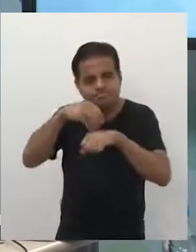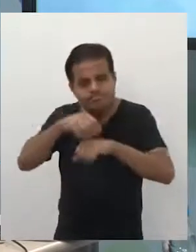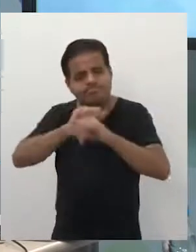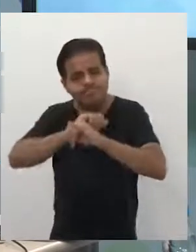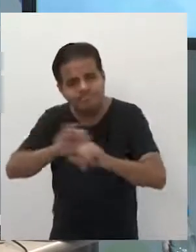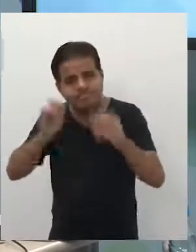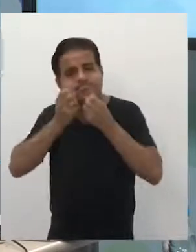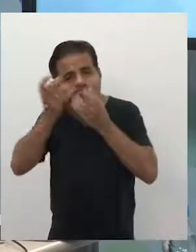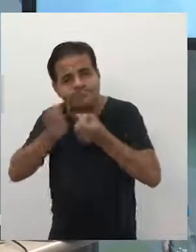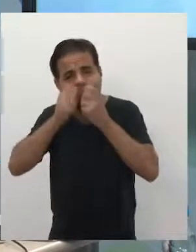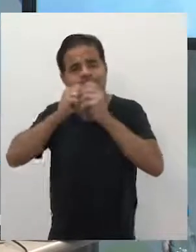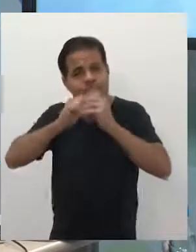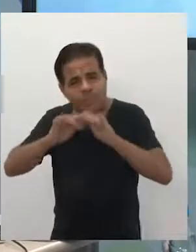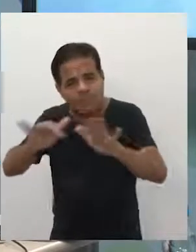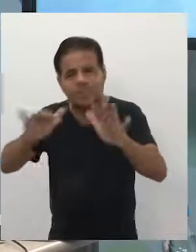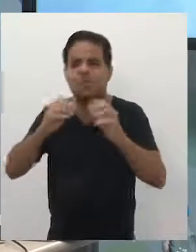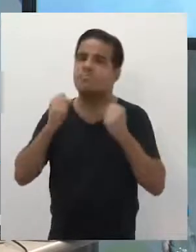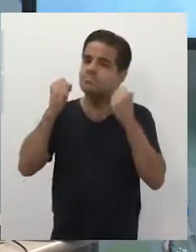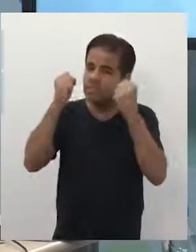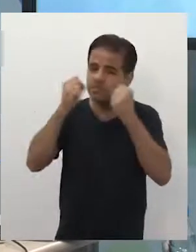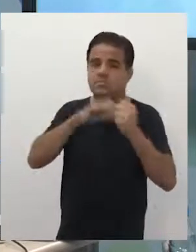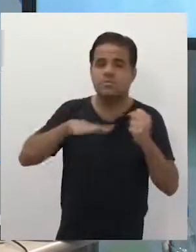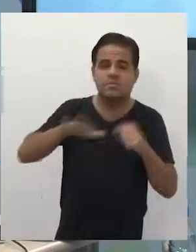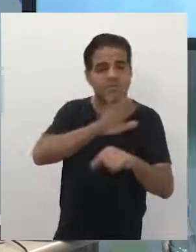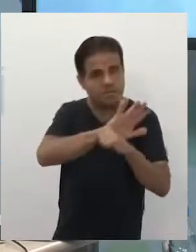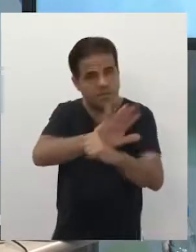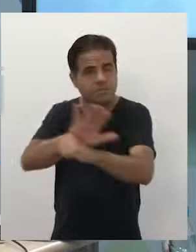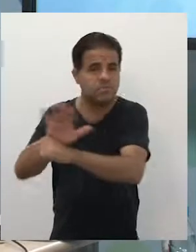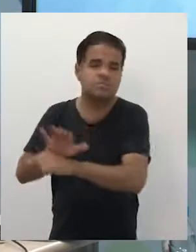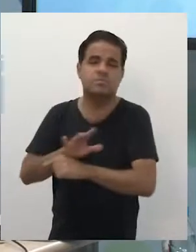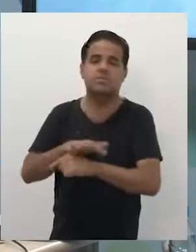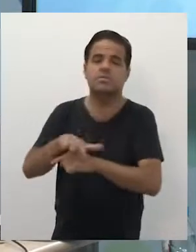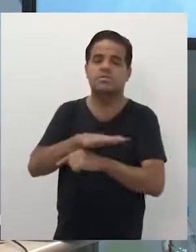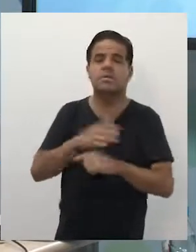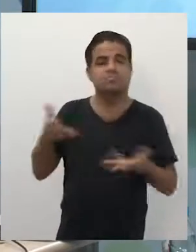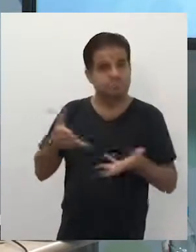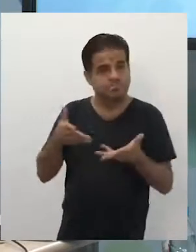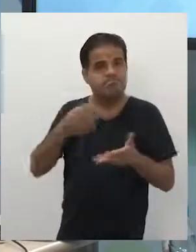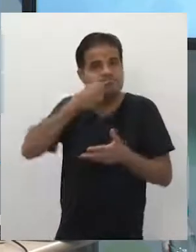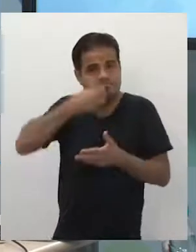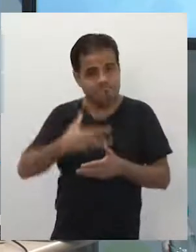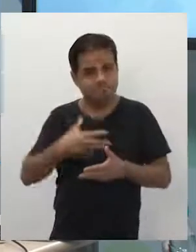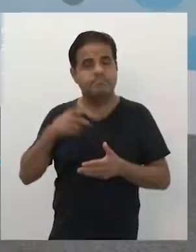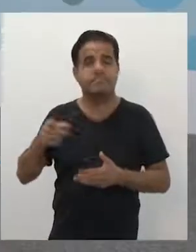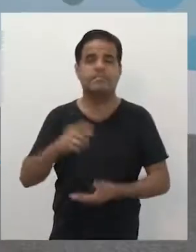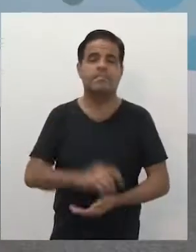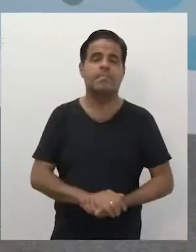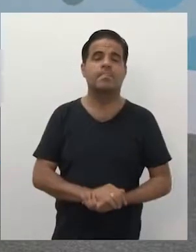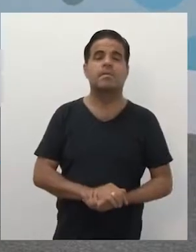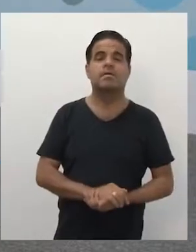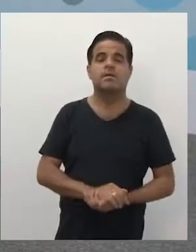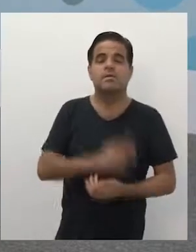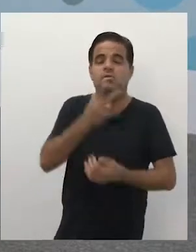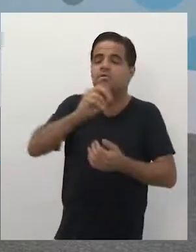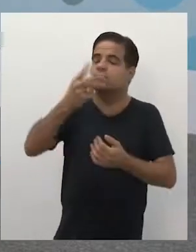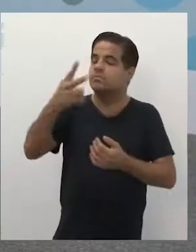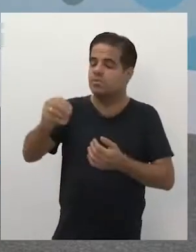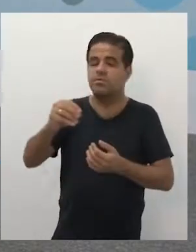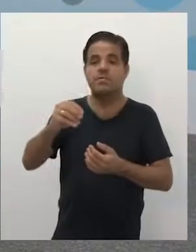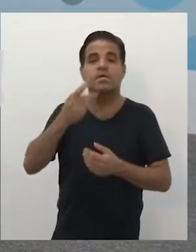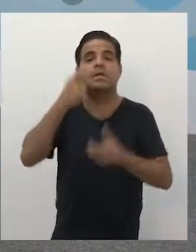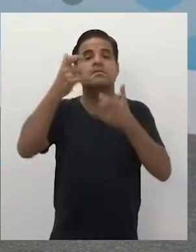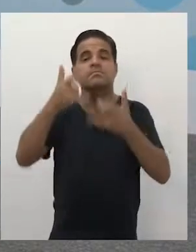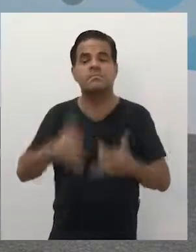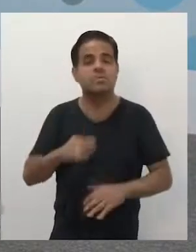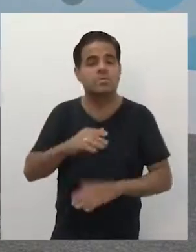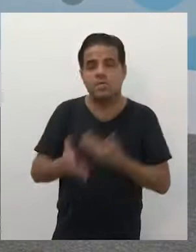informada a população, mais força ela vai tendo. Bem atual, inclusive. Sim. Em 2020, a agência tratou